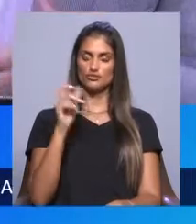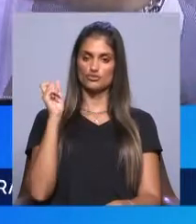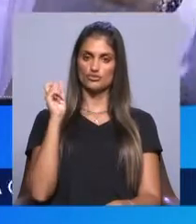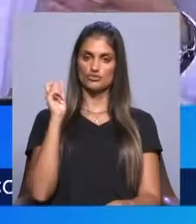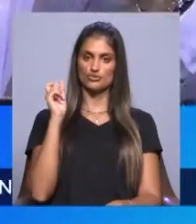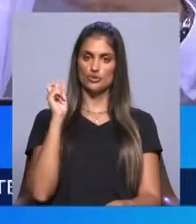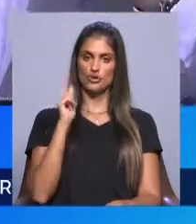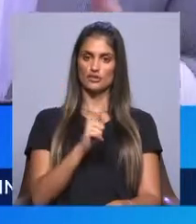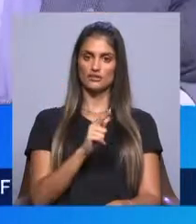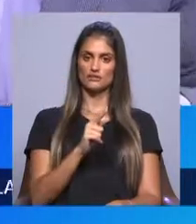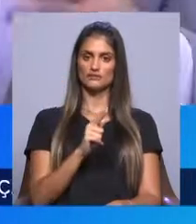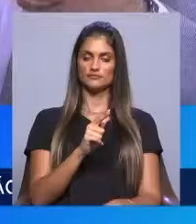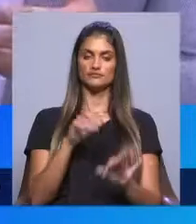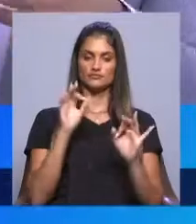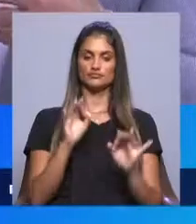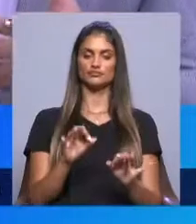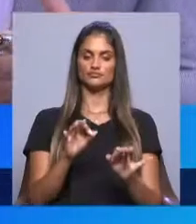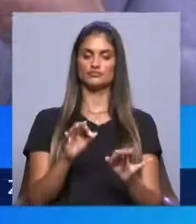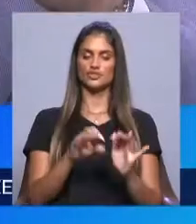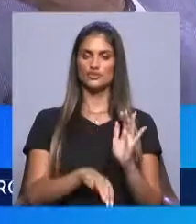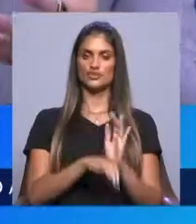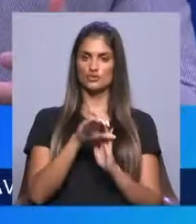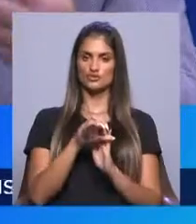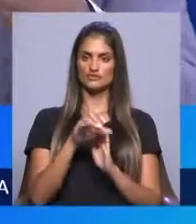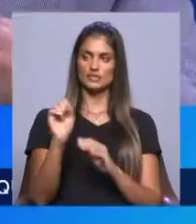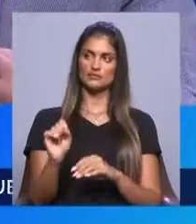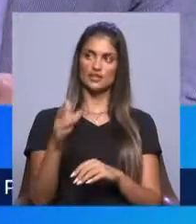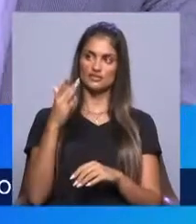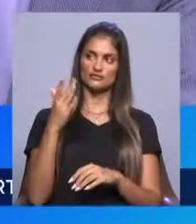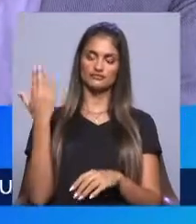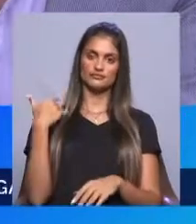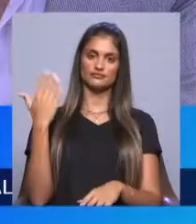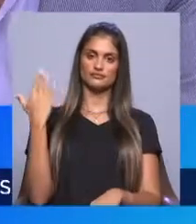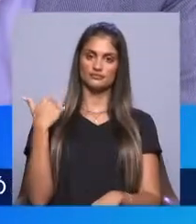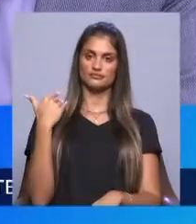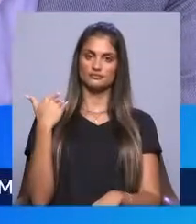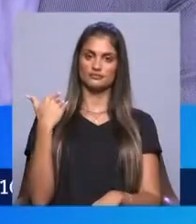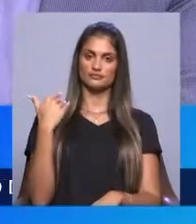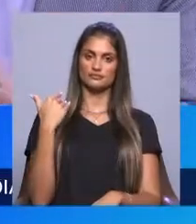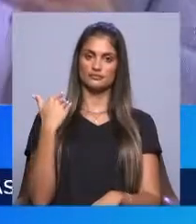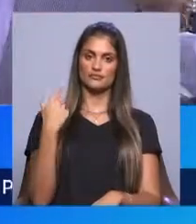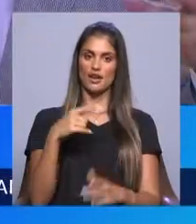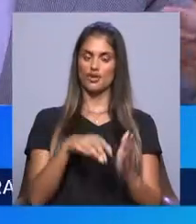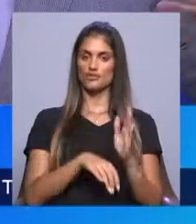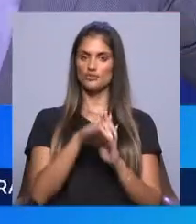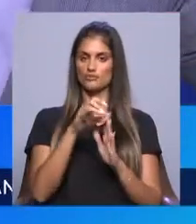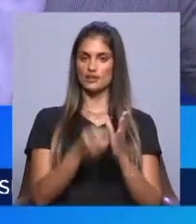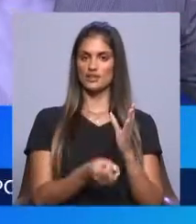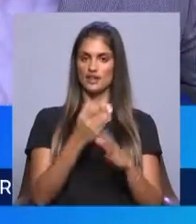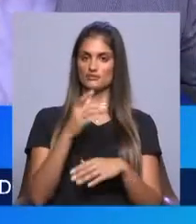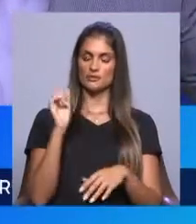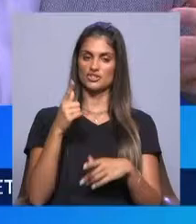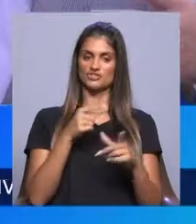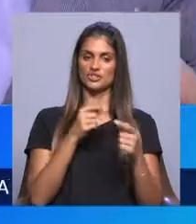seja, espontaneamente, nas condições primordiais do universo, havia condições para criar estas primeiras